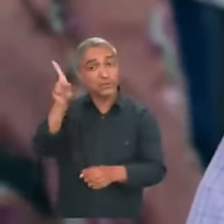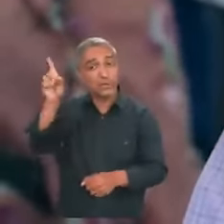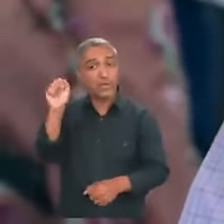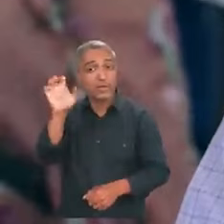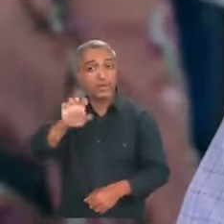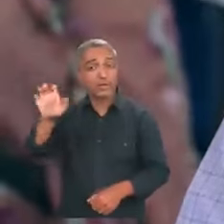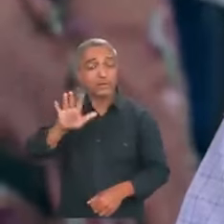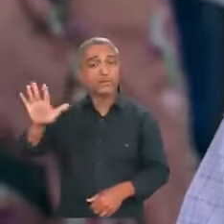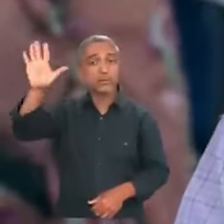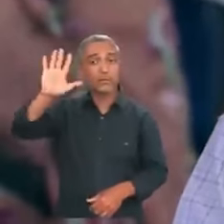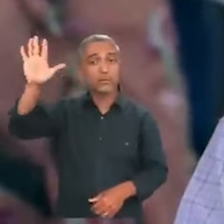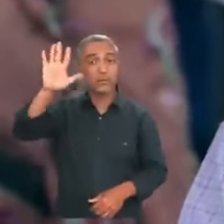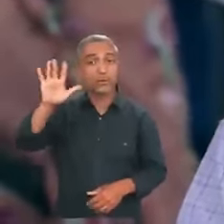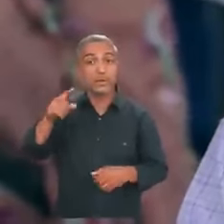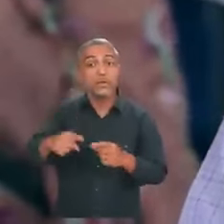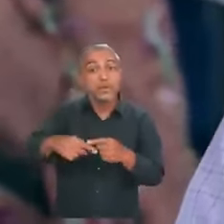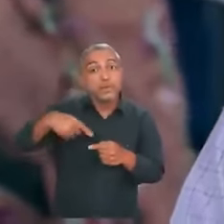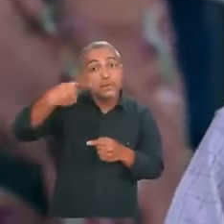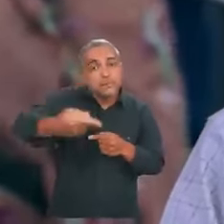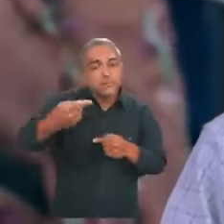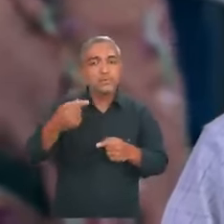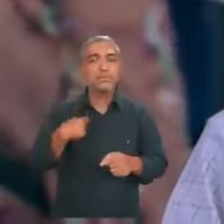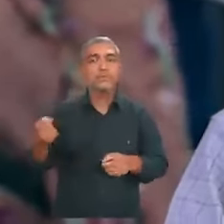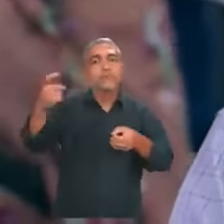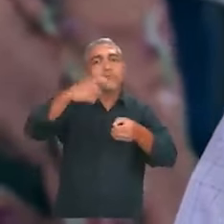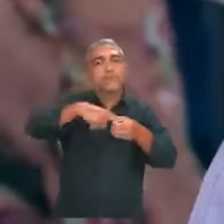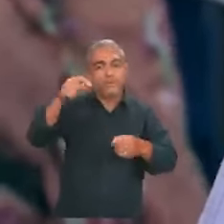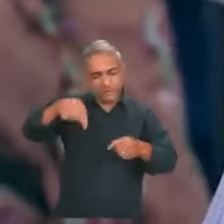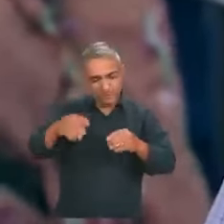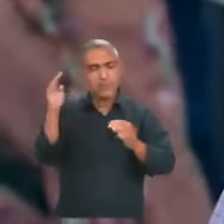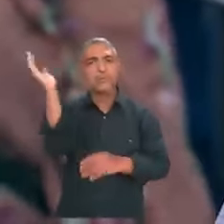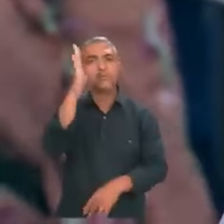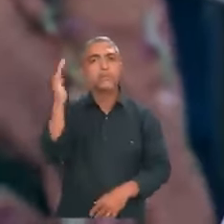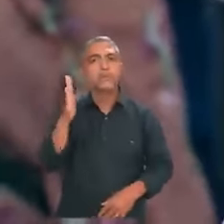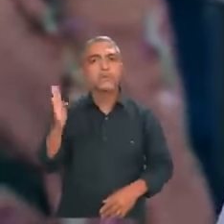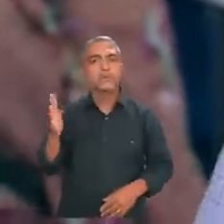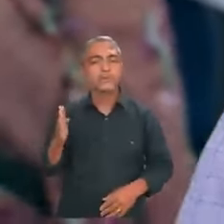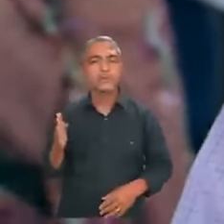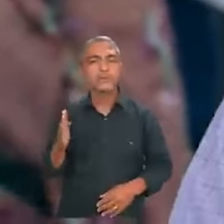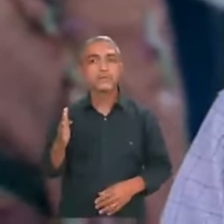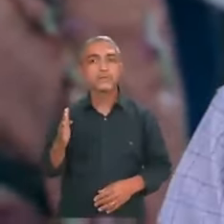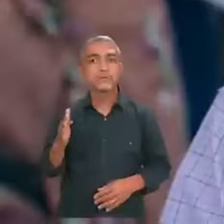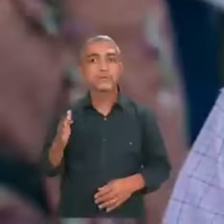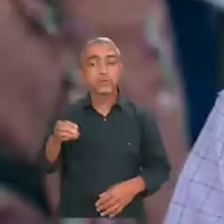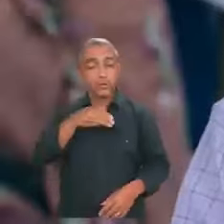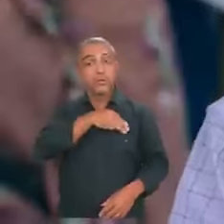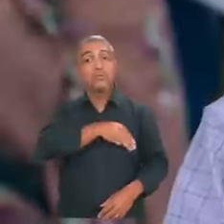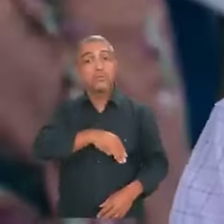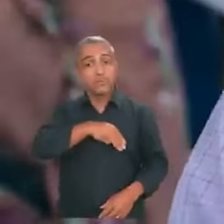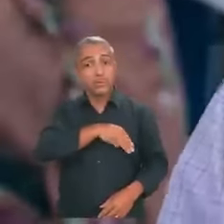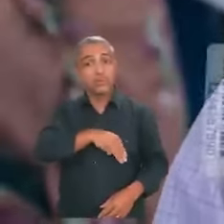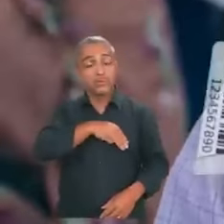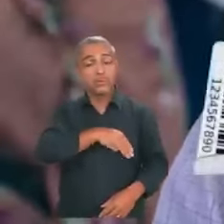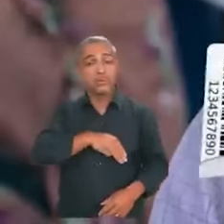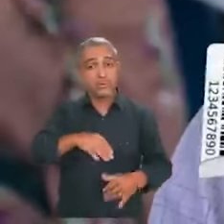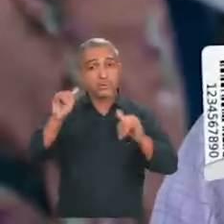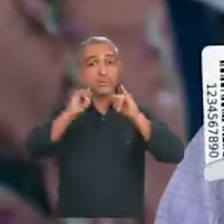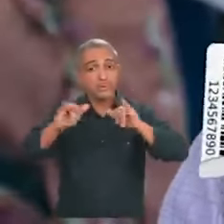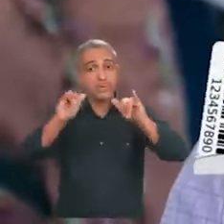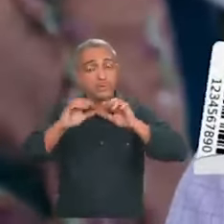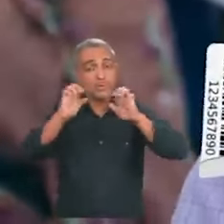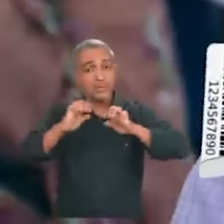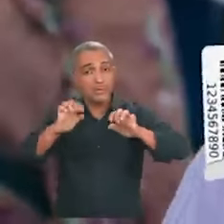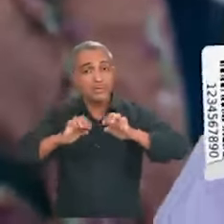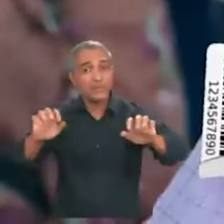mas ainda com com a mentalidade de missões na forma convencional tradicional e aqui eu descobri que